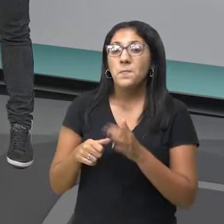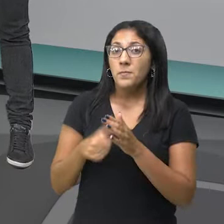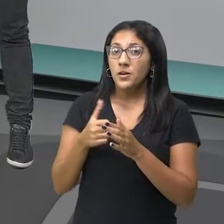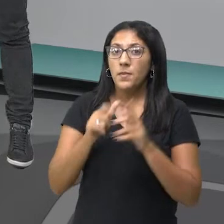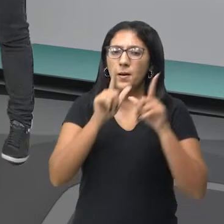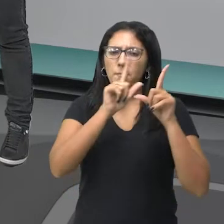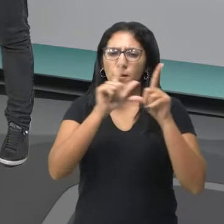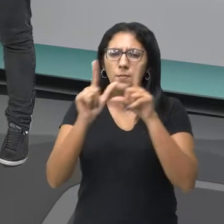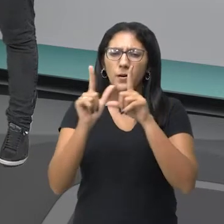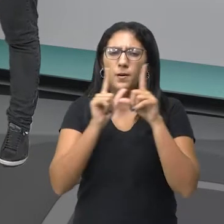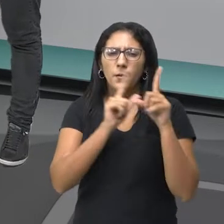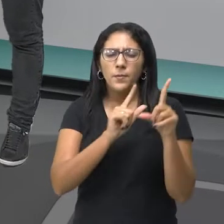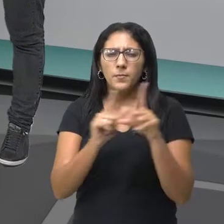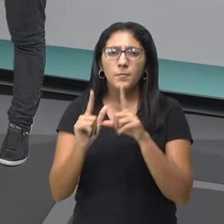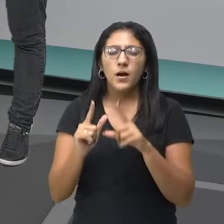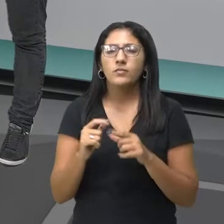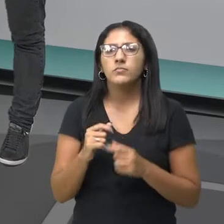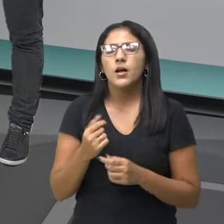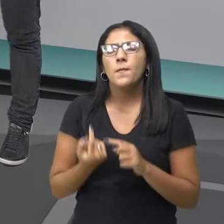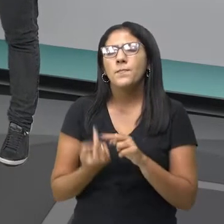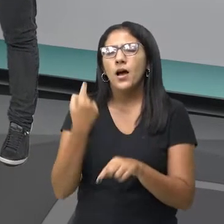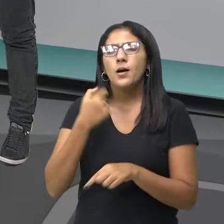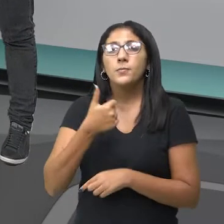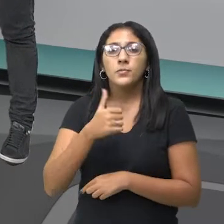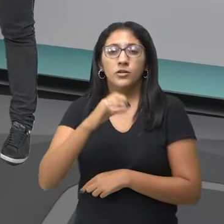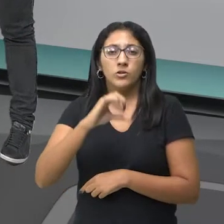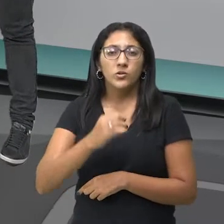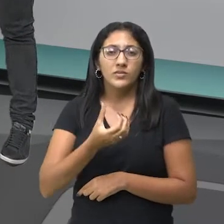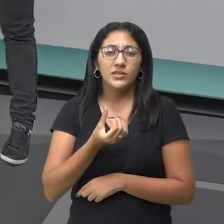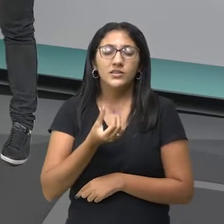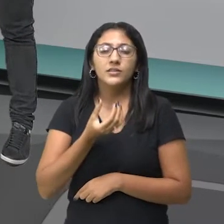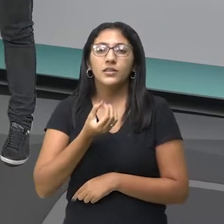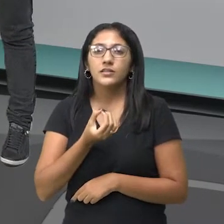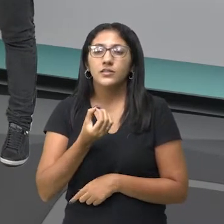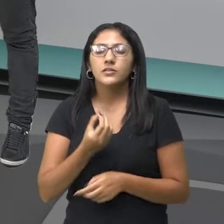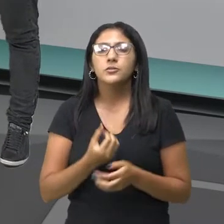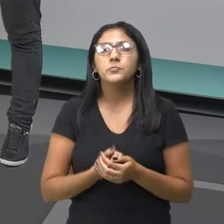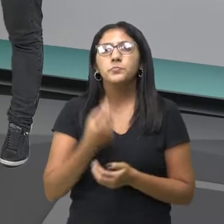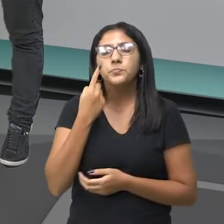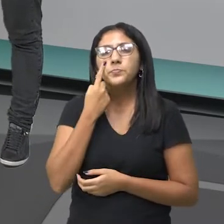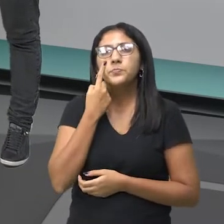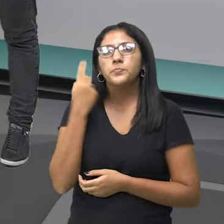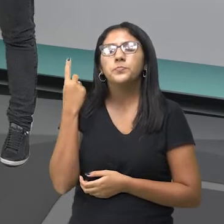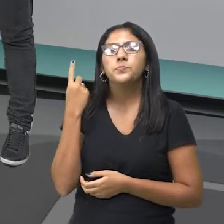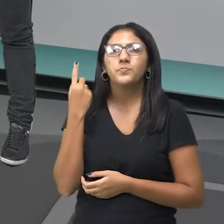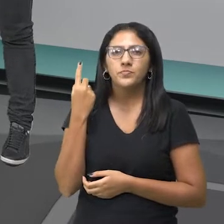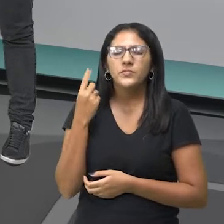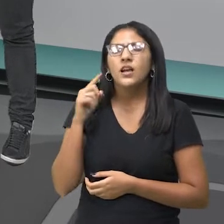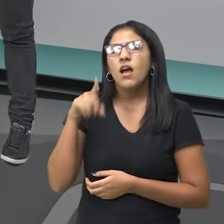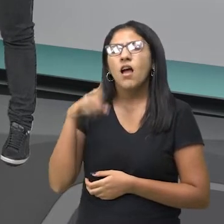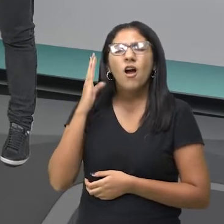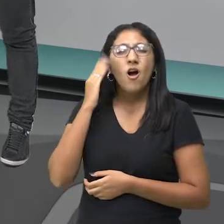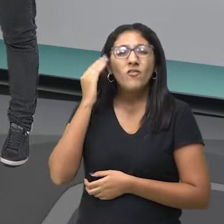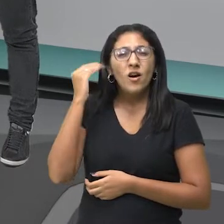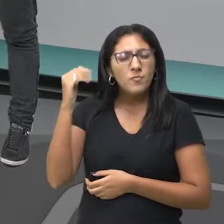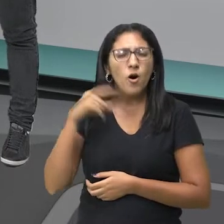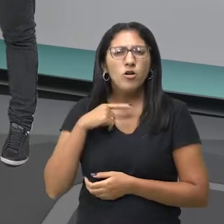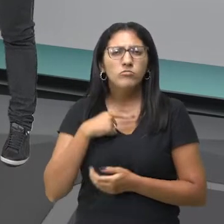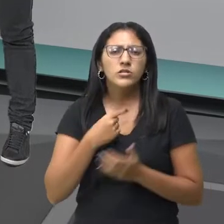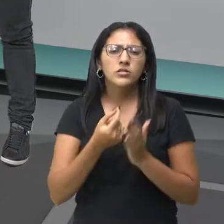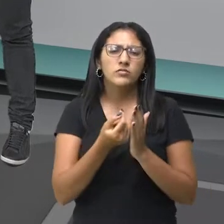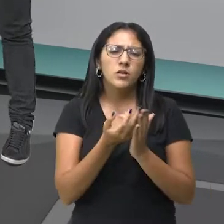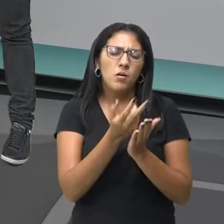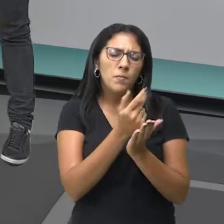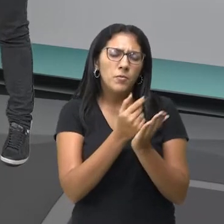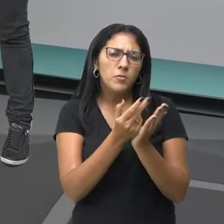histórias em quadrinhos, identificando o ano de 1960. Observem que aqui é o quadrinho que foi escrito, que,